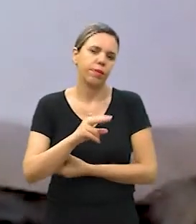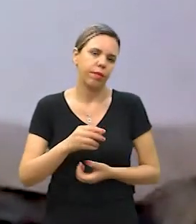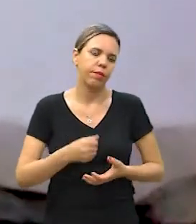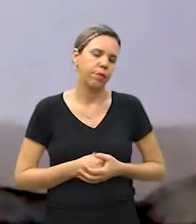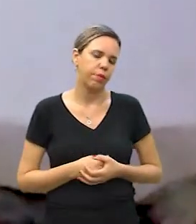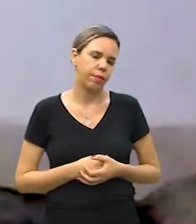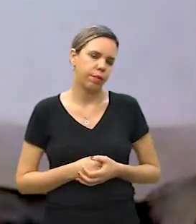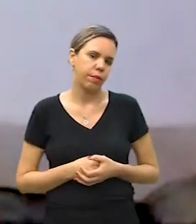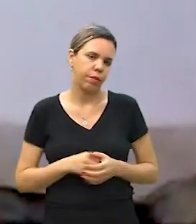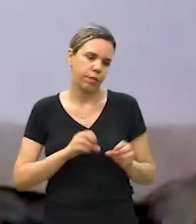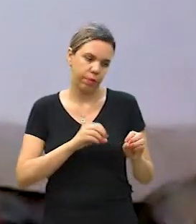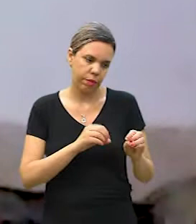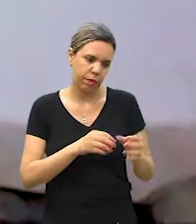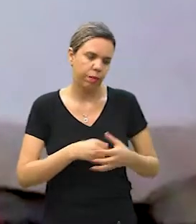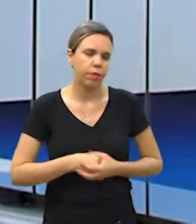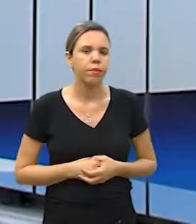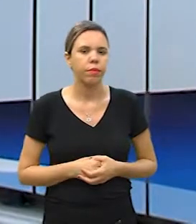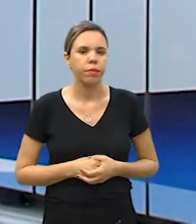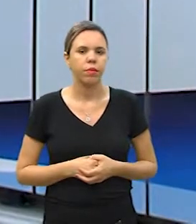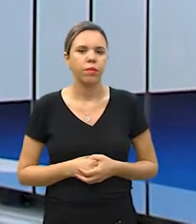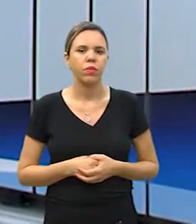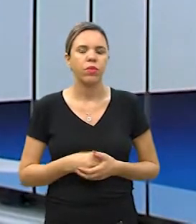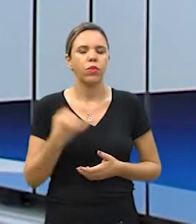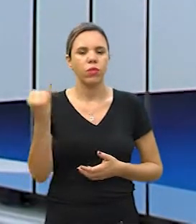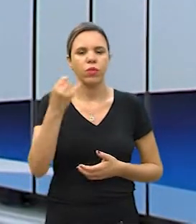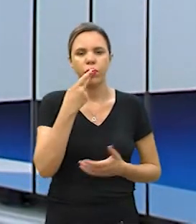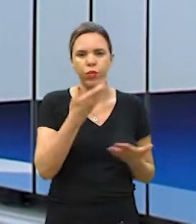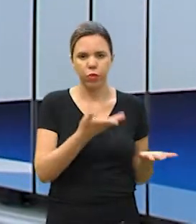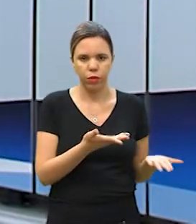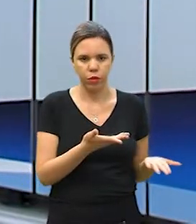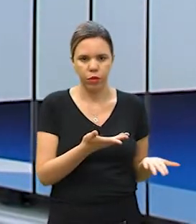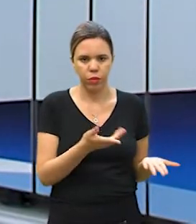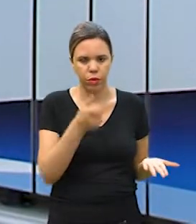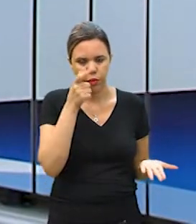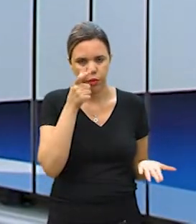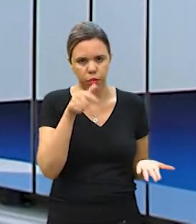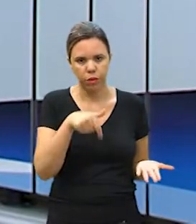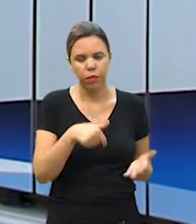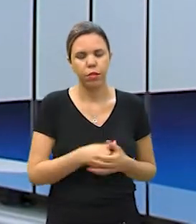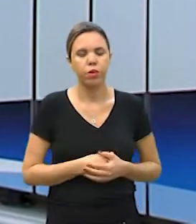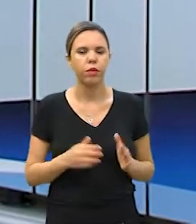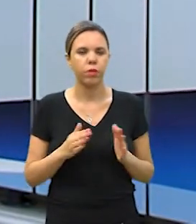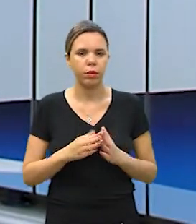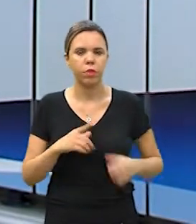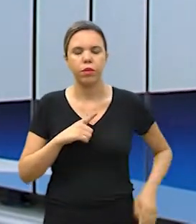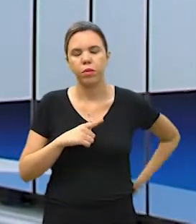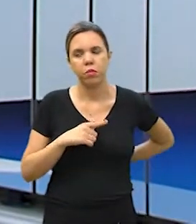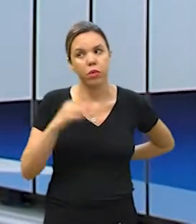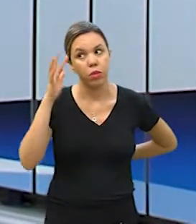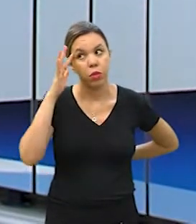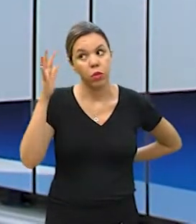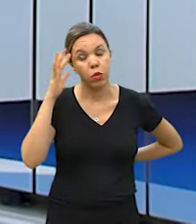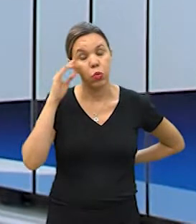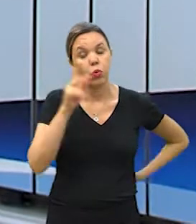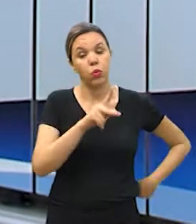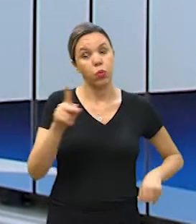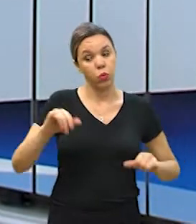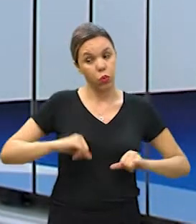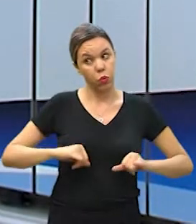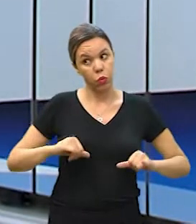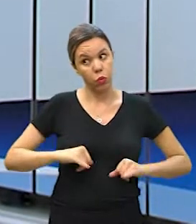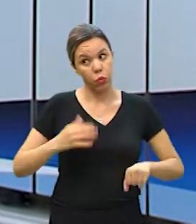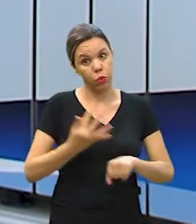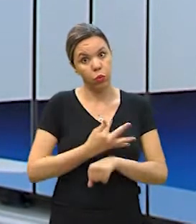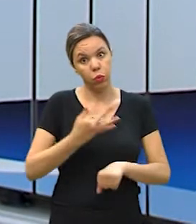passando na educação. Então, esse é um relato importante para você que está nos acompanhando em casa ter a dimensão do que o